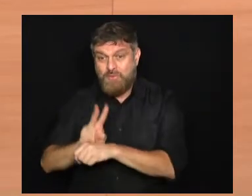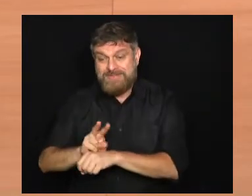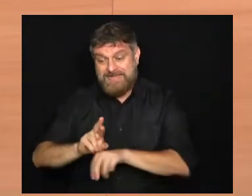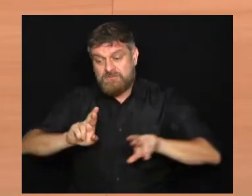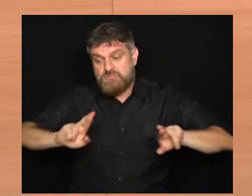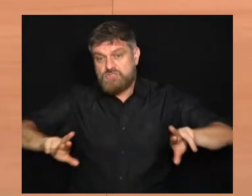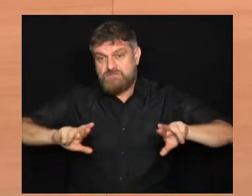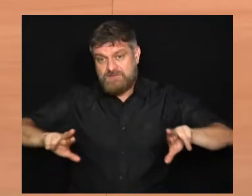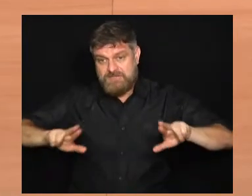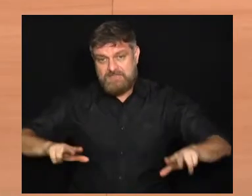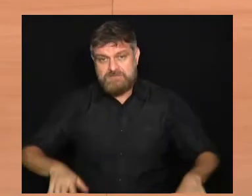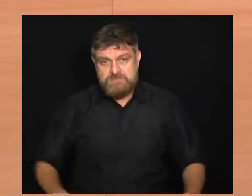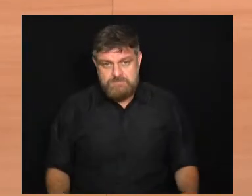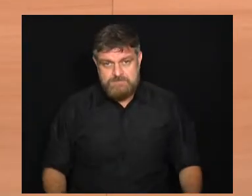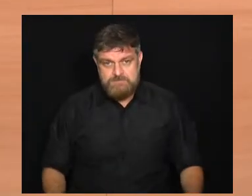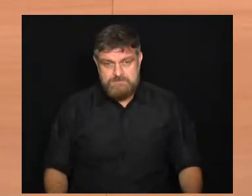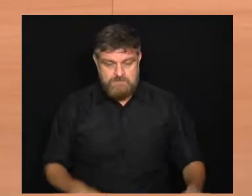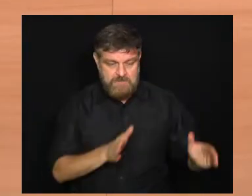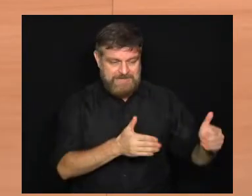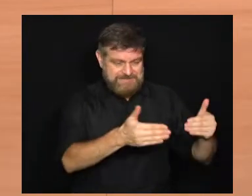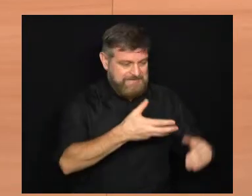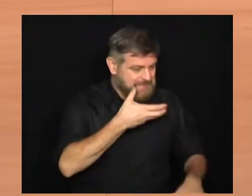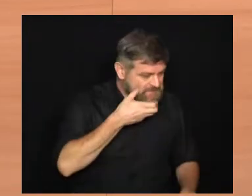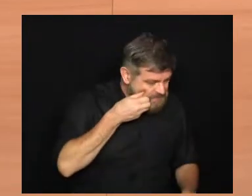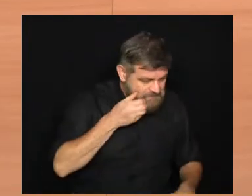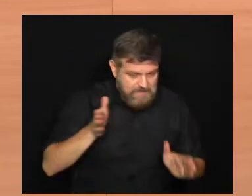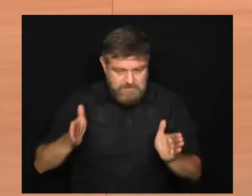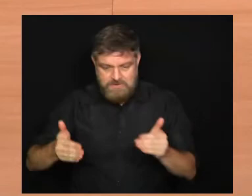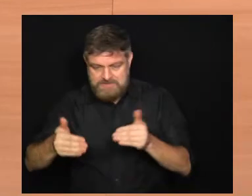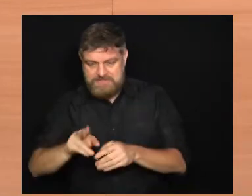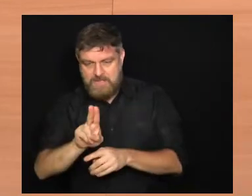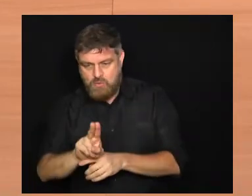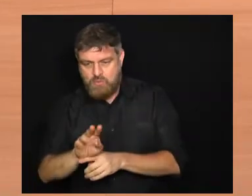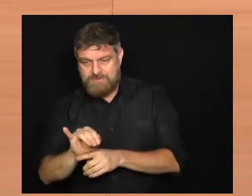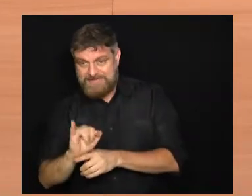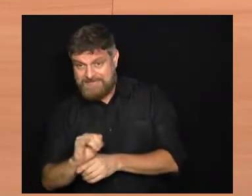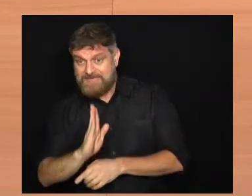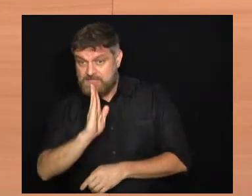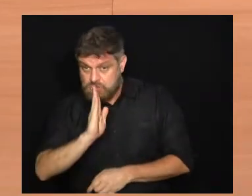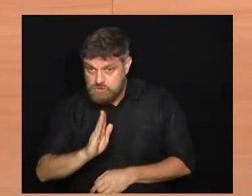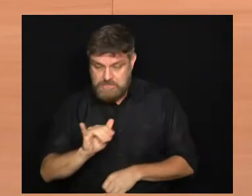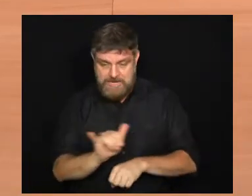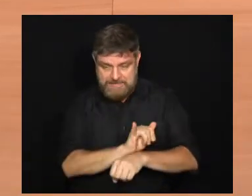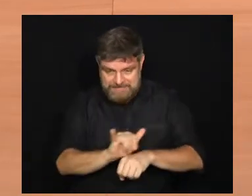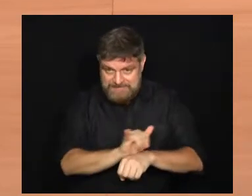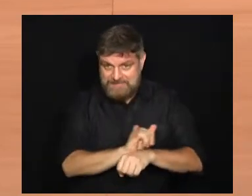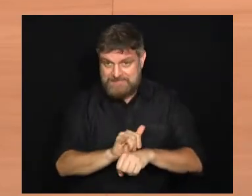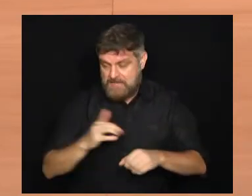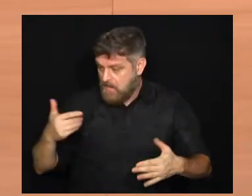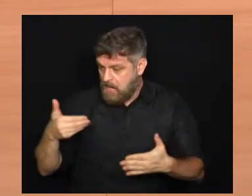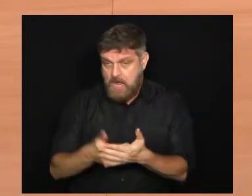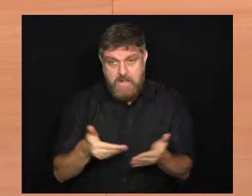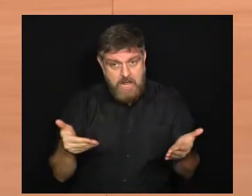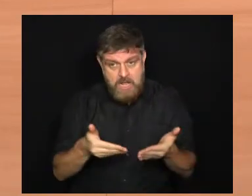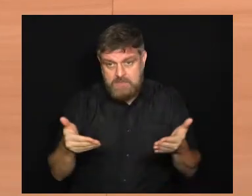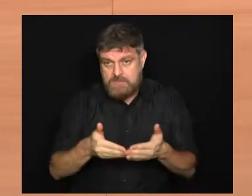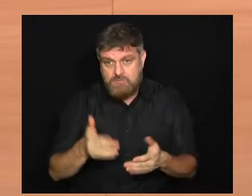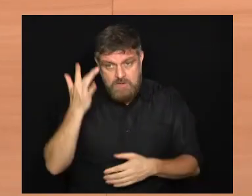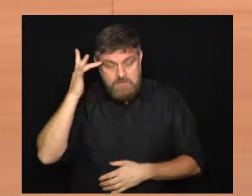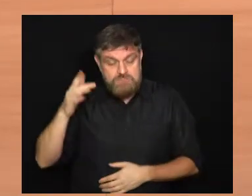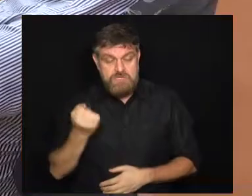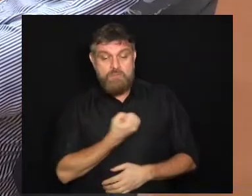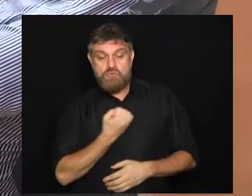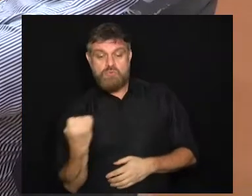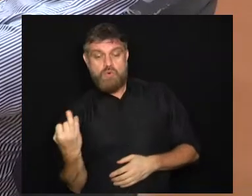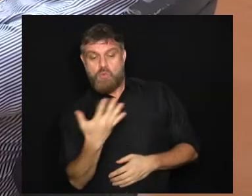do paciente da UTI. Tá, mas isso então são as medidas que já existem, estão postas e até o momento não tem uma previsão, por exemplo,